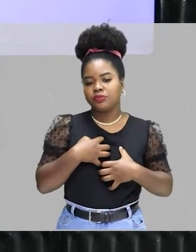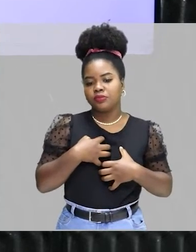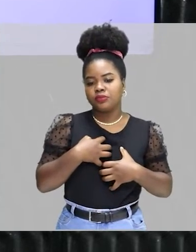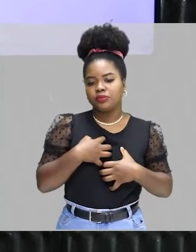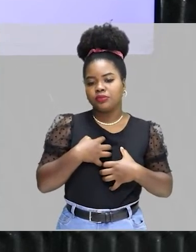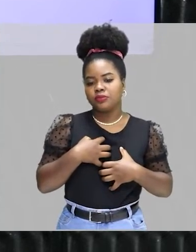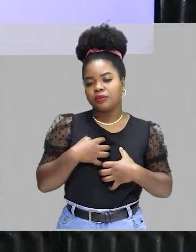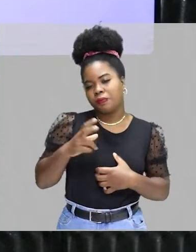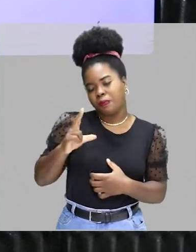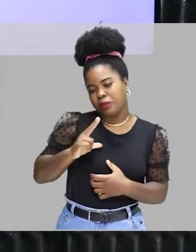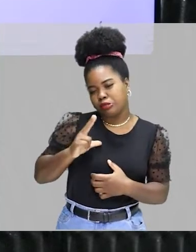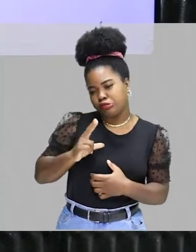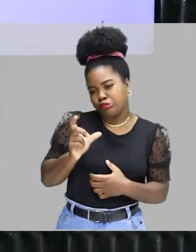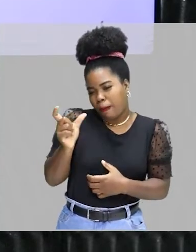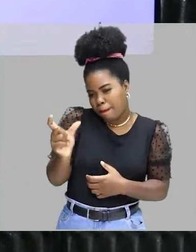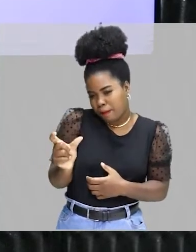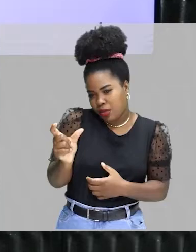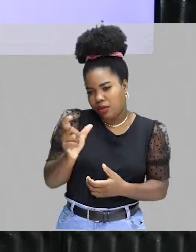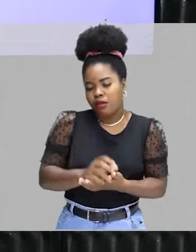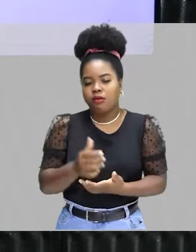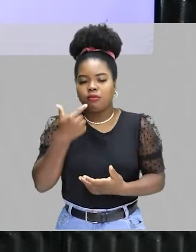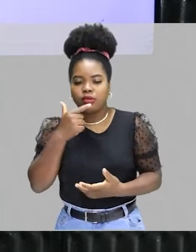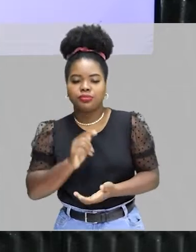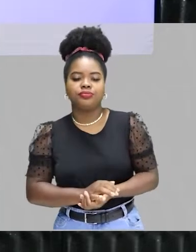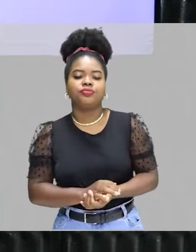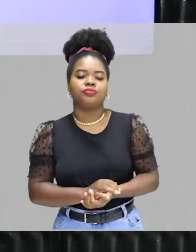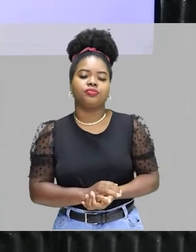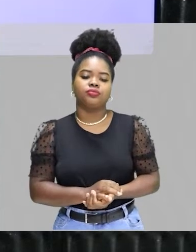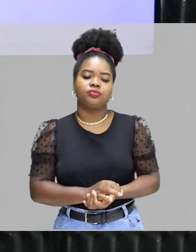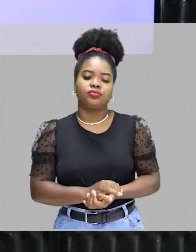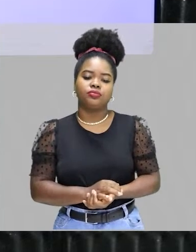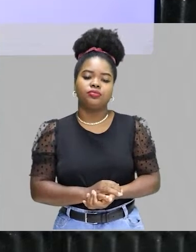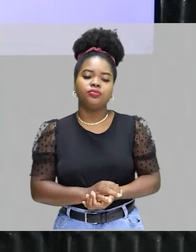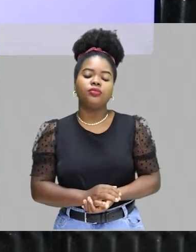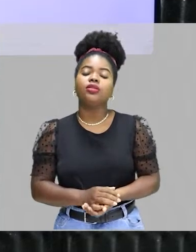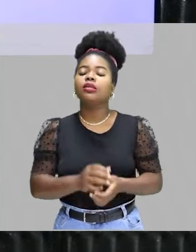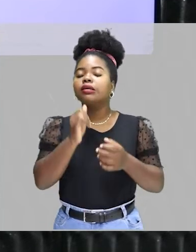outra palavra. Então, quando eu digo assim, dente,